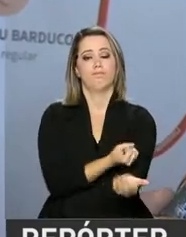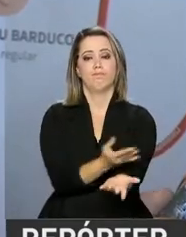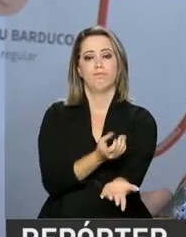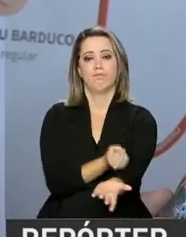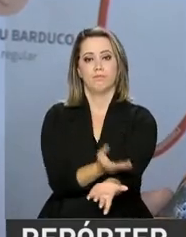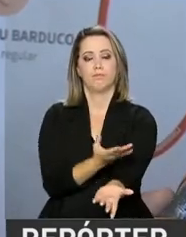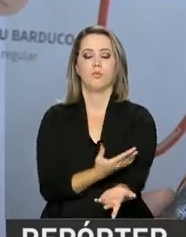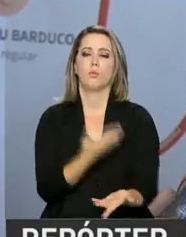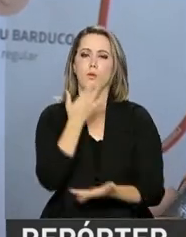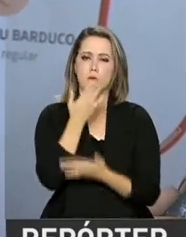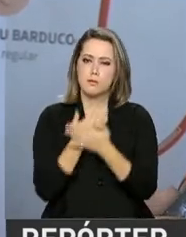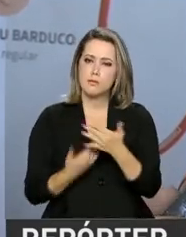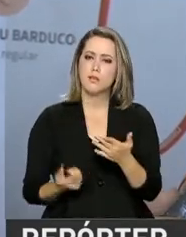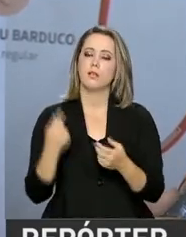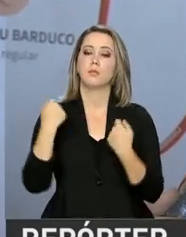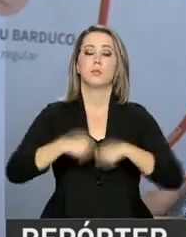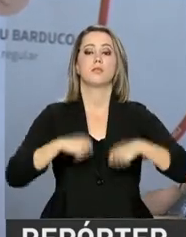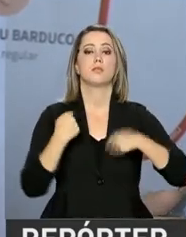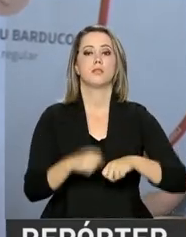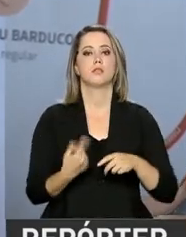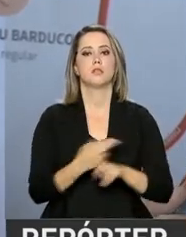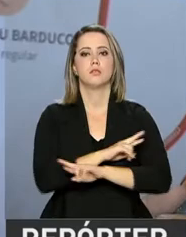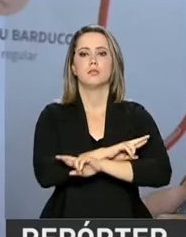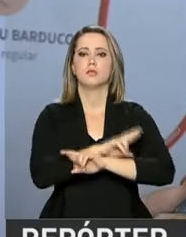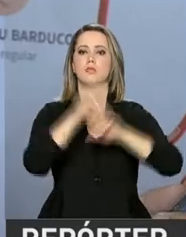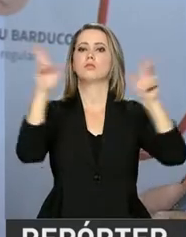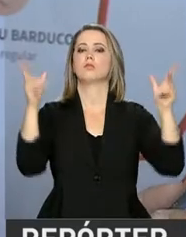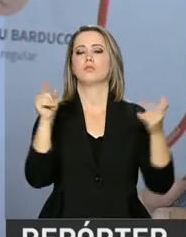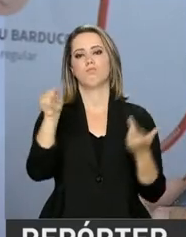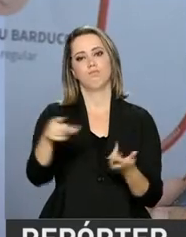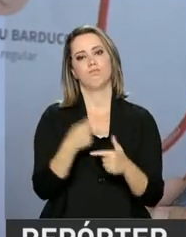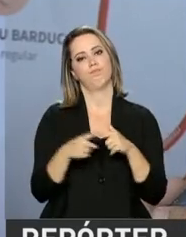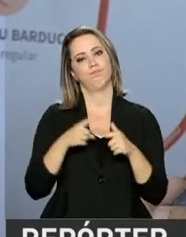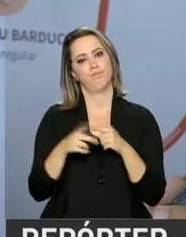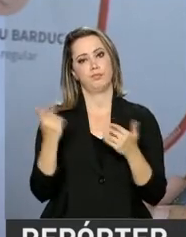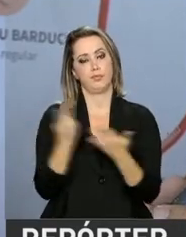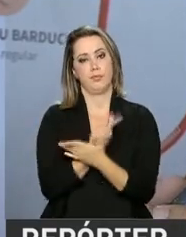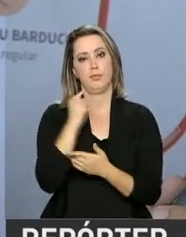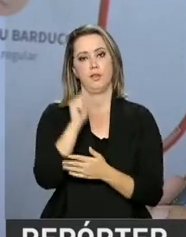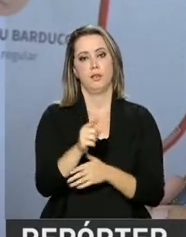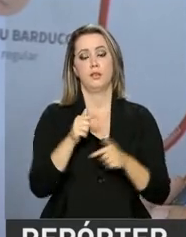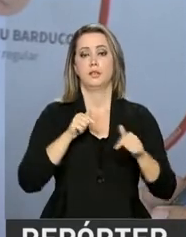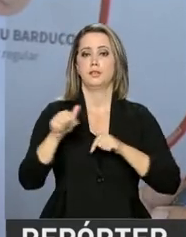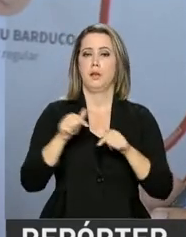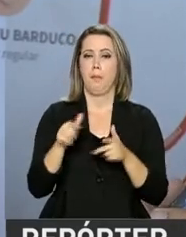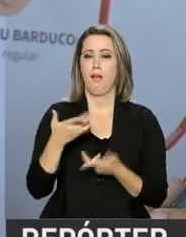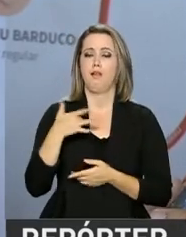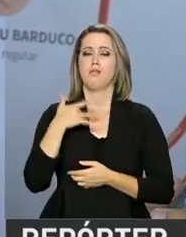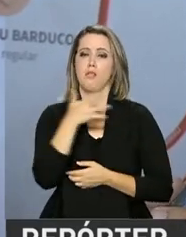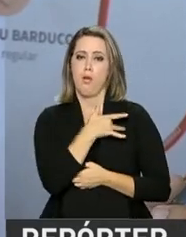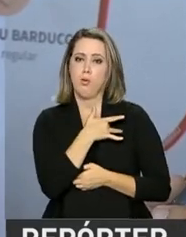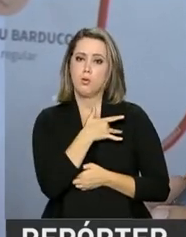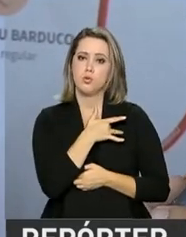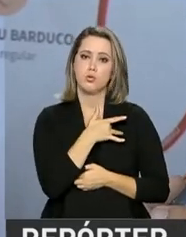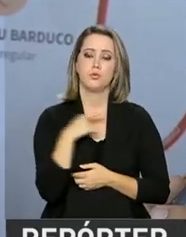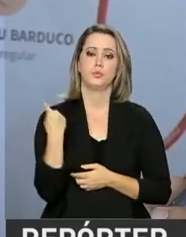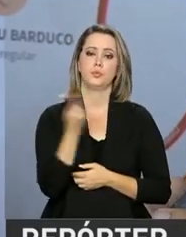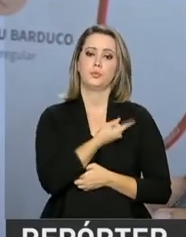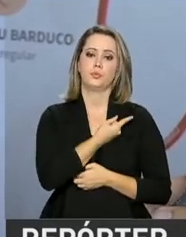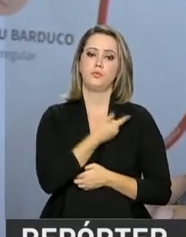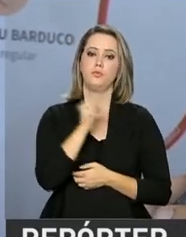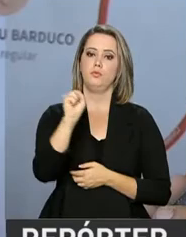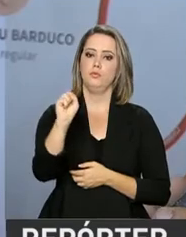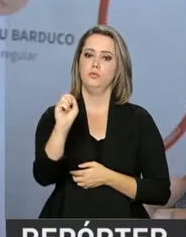são necessárias em várias situações de várias ações de saúde que o nosso sistema